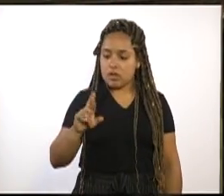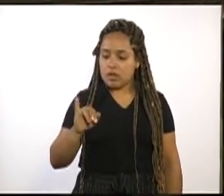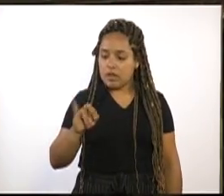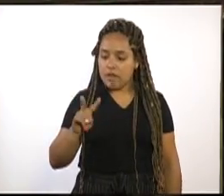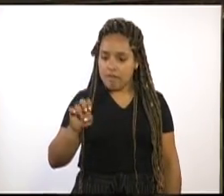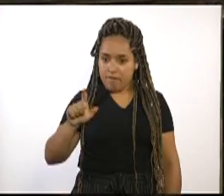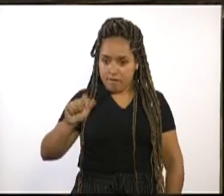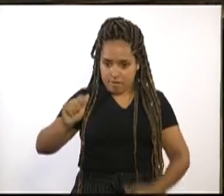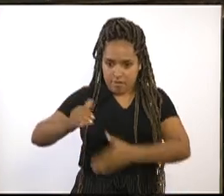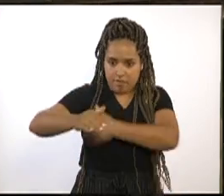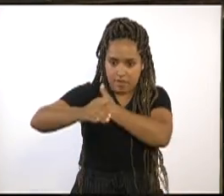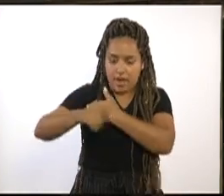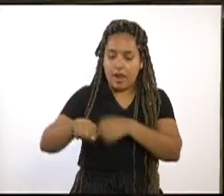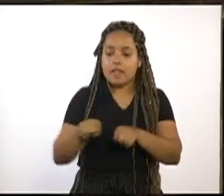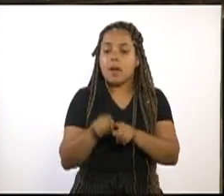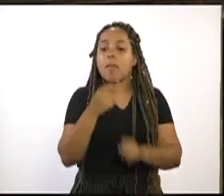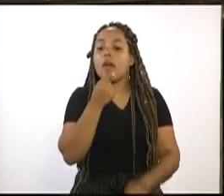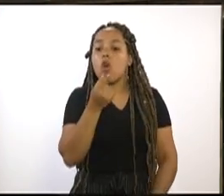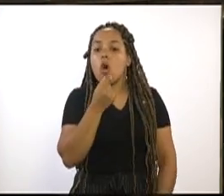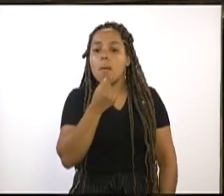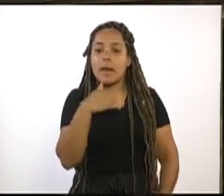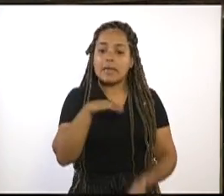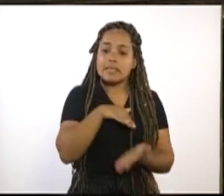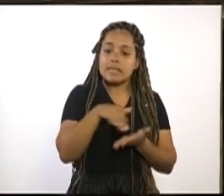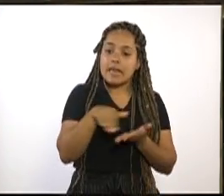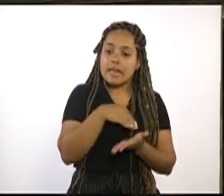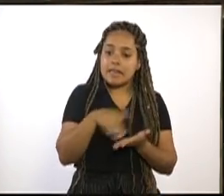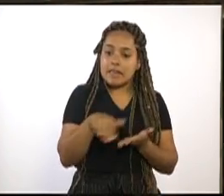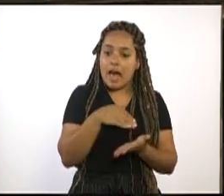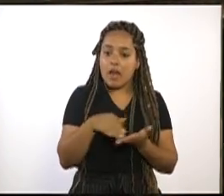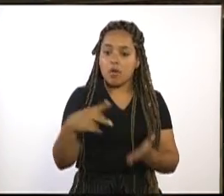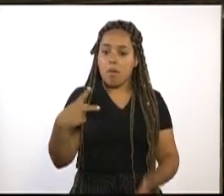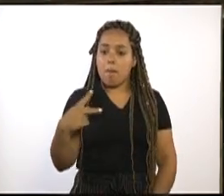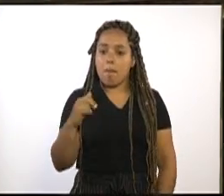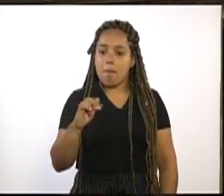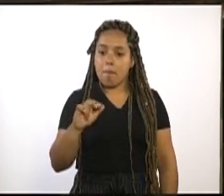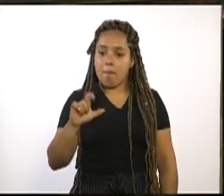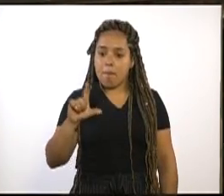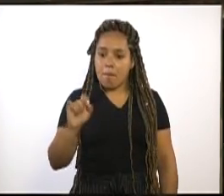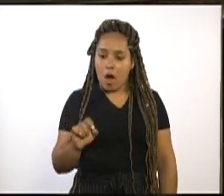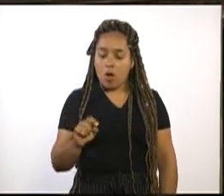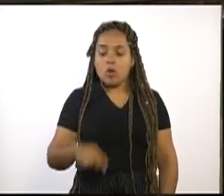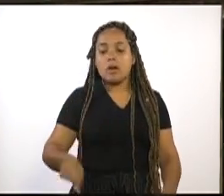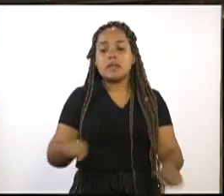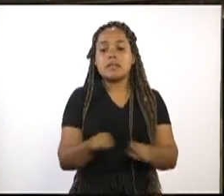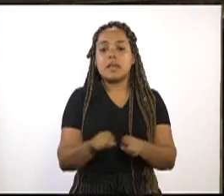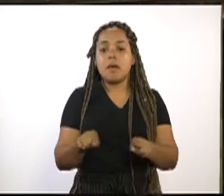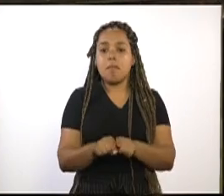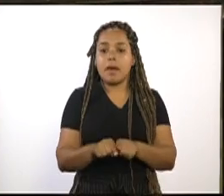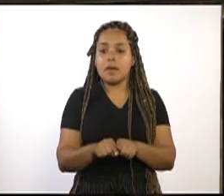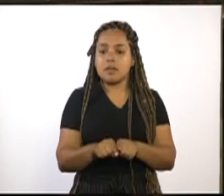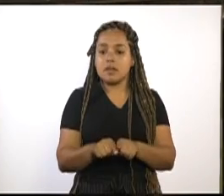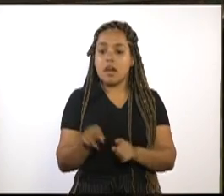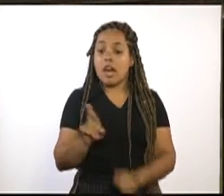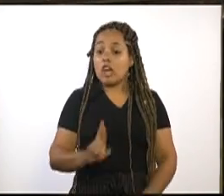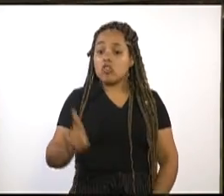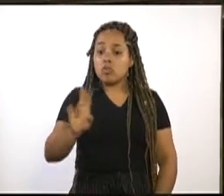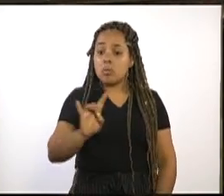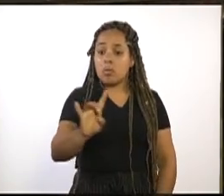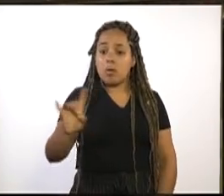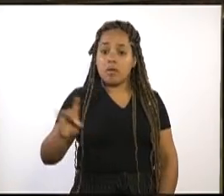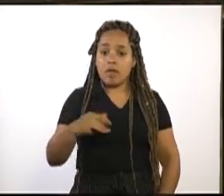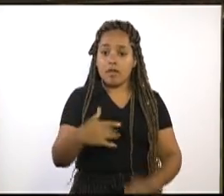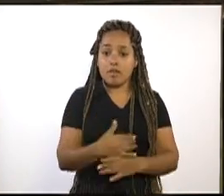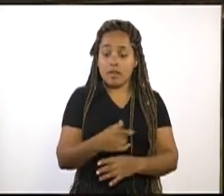Amêndola, pela sua omissão. Bom, já que, fazendo um trocadilho, estamos falando de um prefeito que